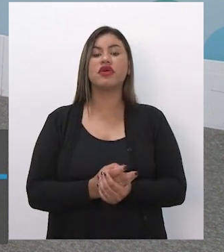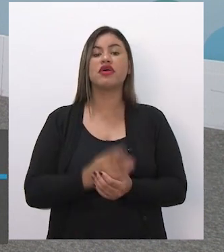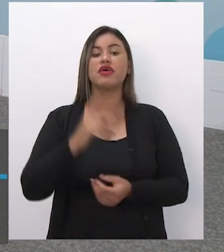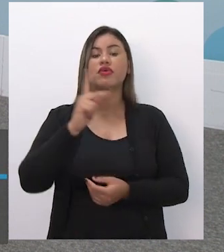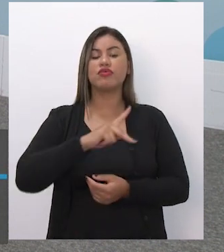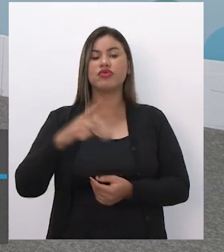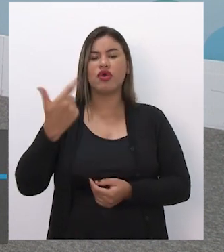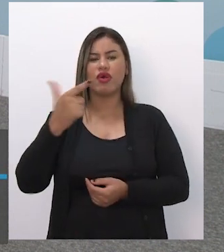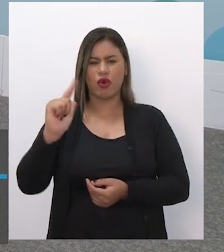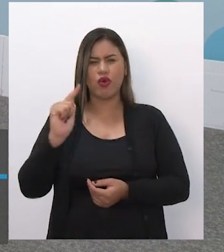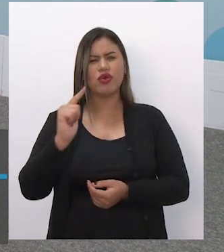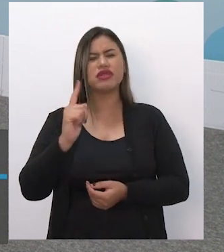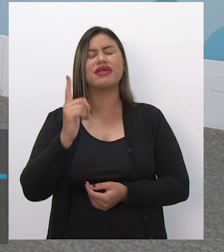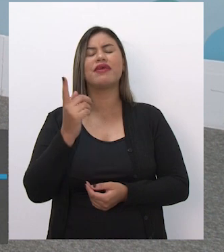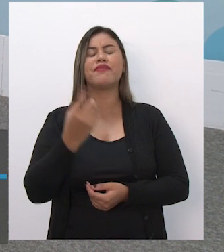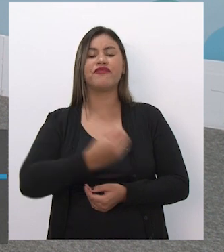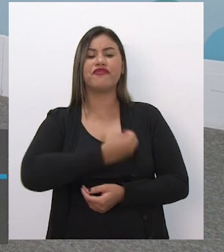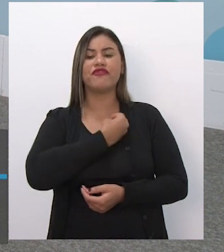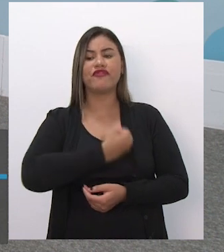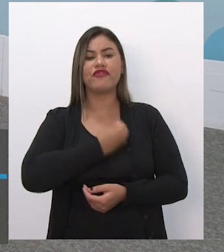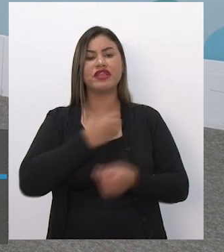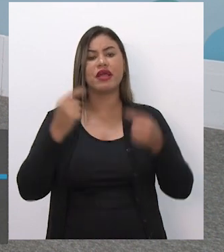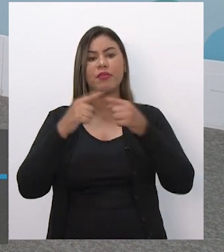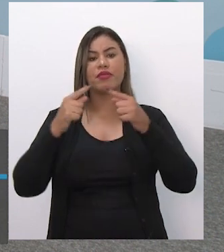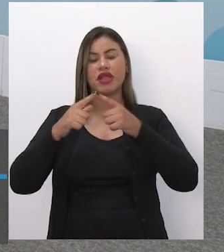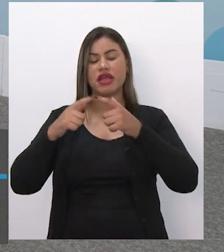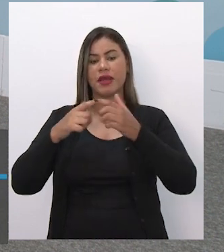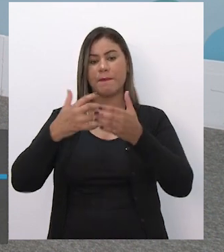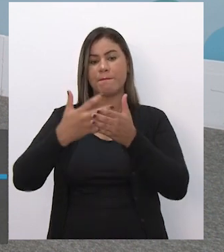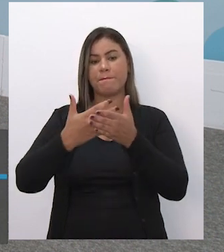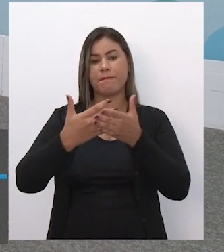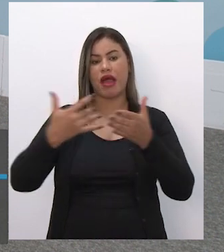através do tempo. O que mais aqui?